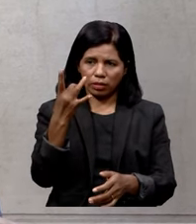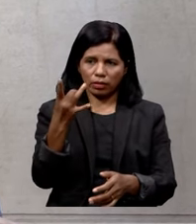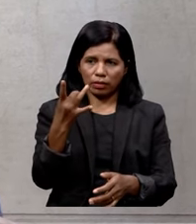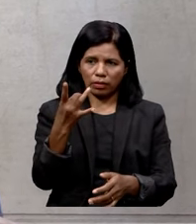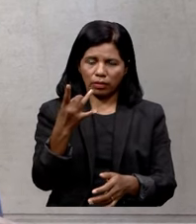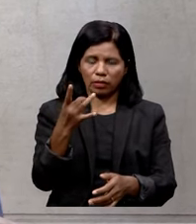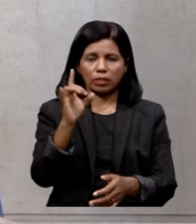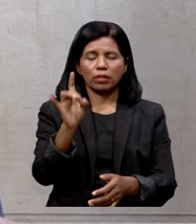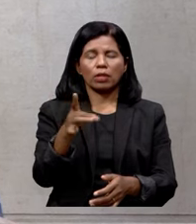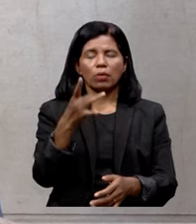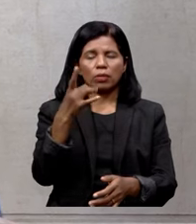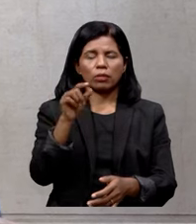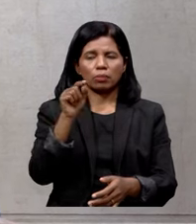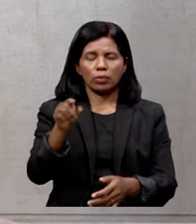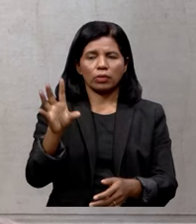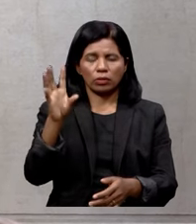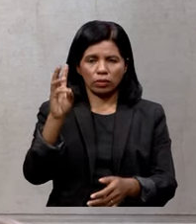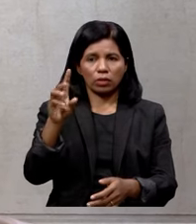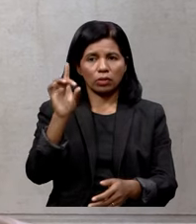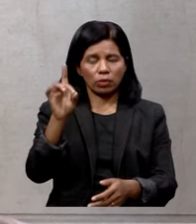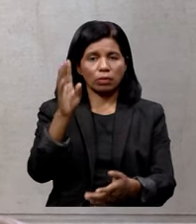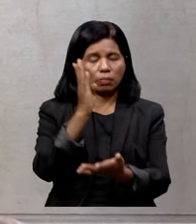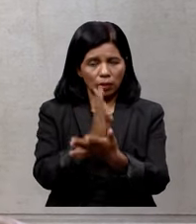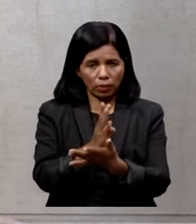18.68 bilhões, e está no fundo minerário agora.